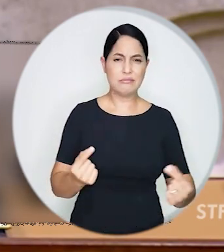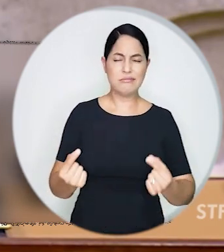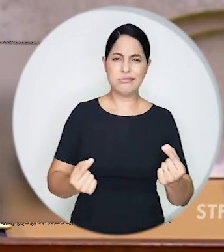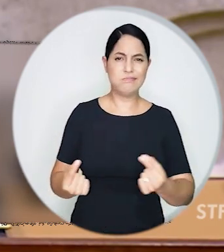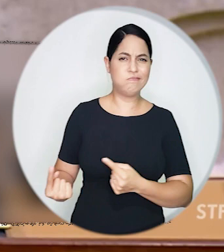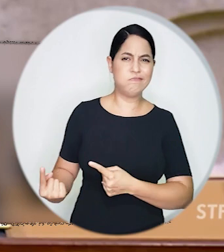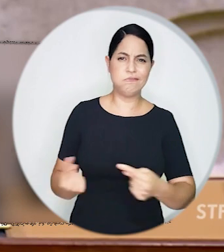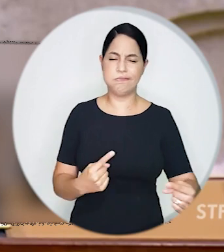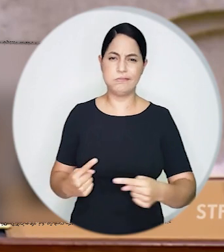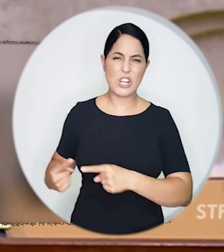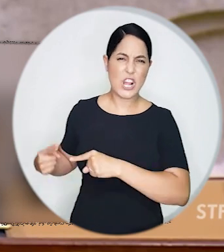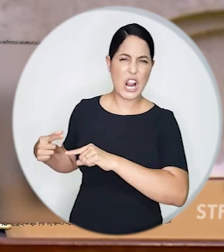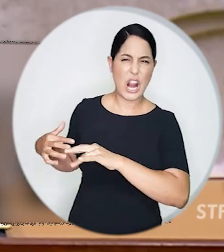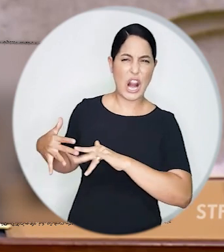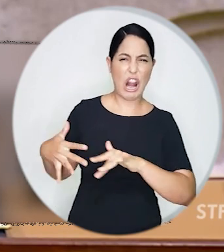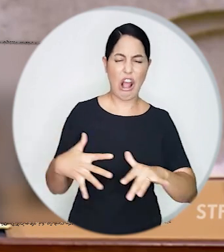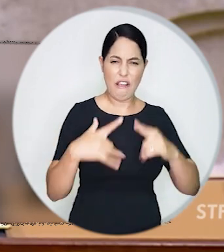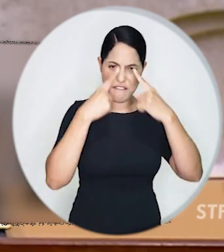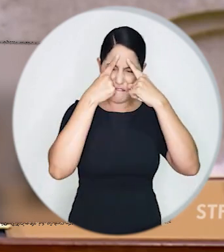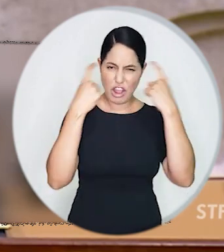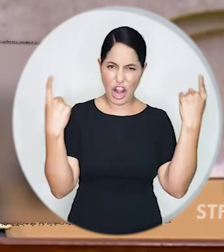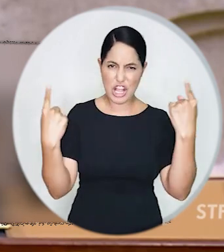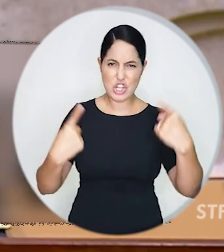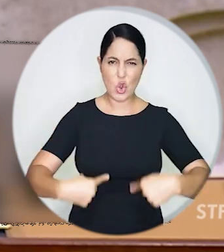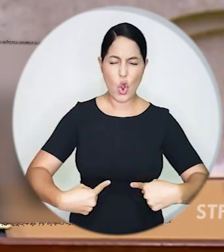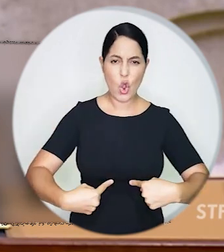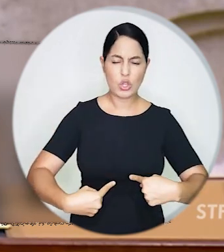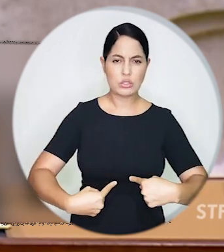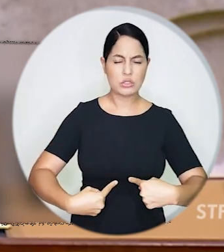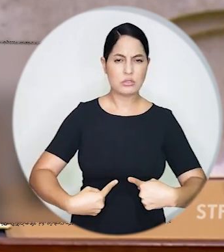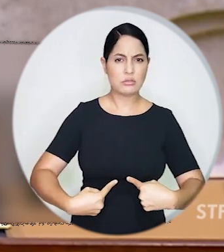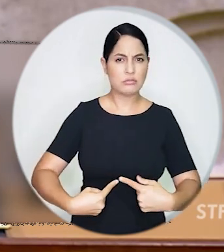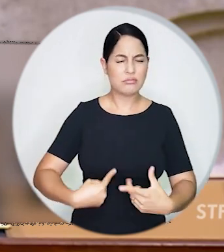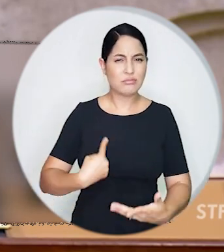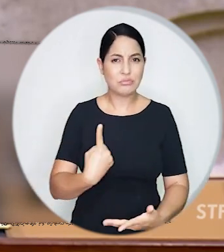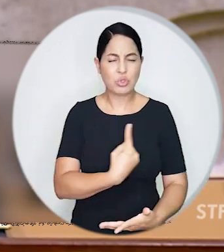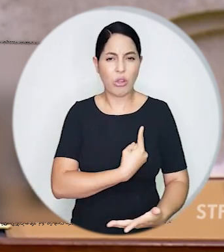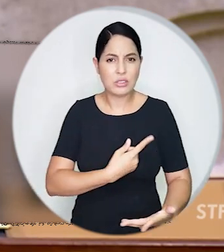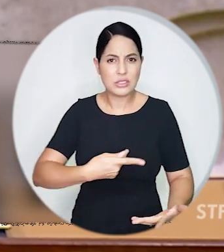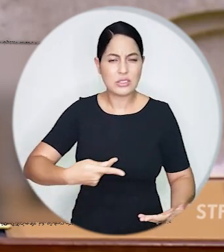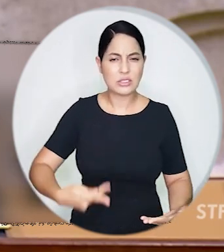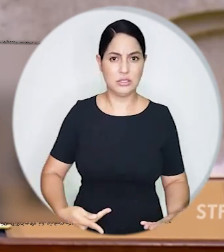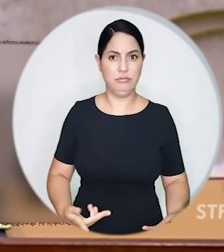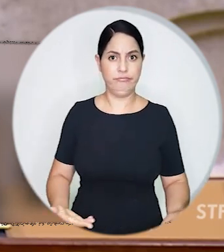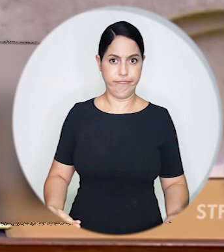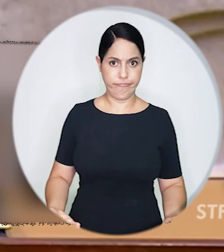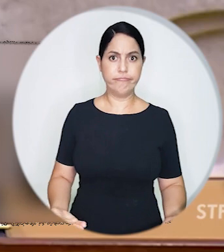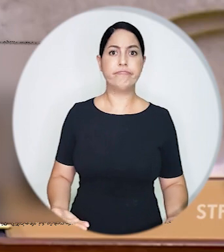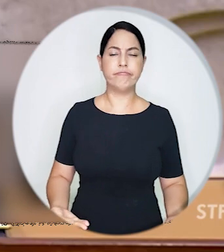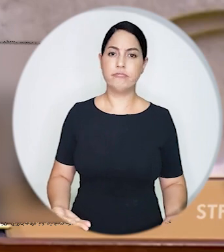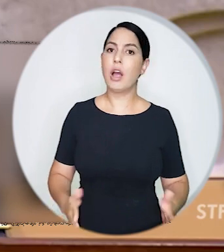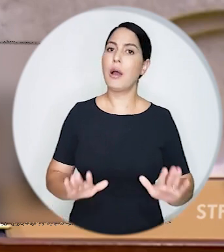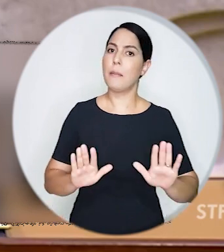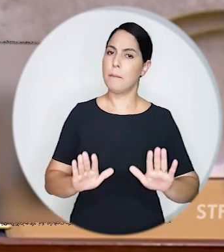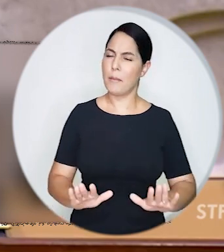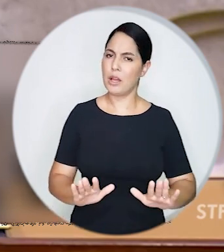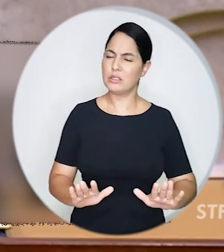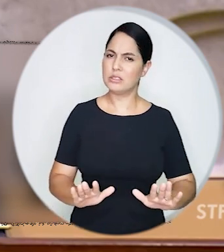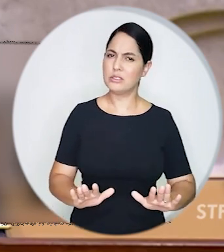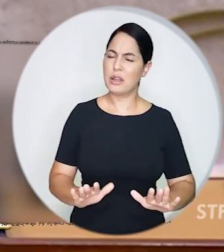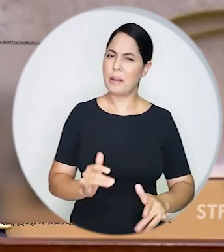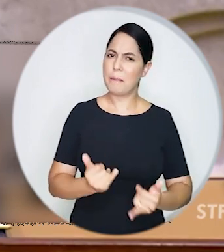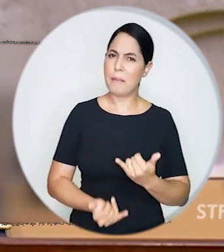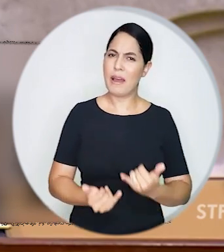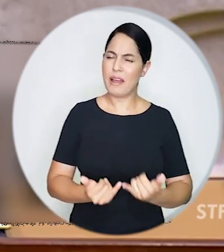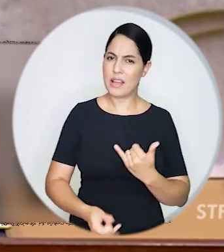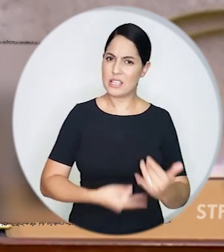ignóbil, dirigido com maior virulência contra esta Suprema Corte.